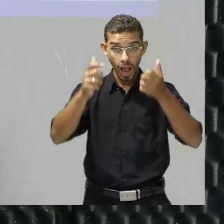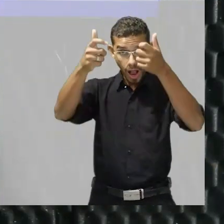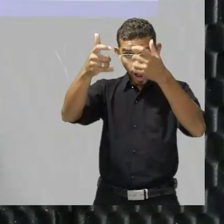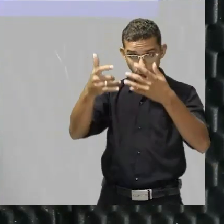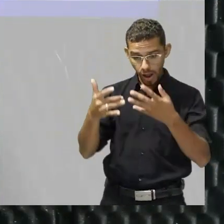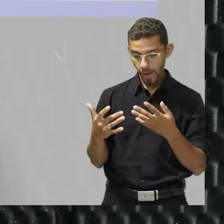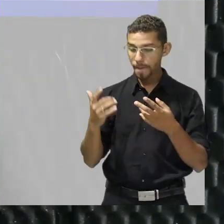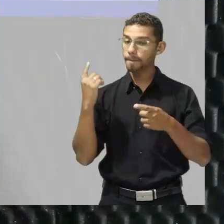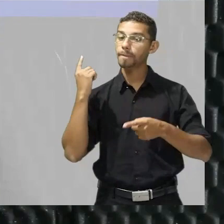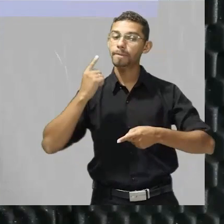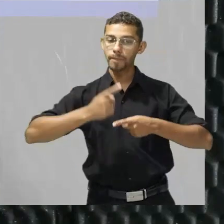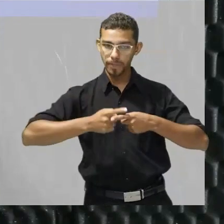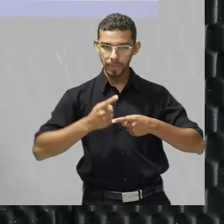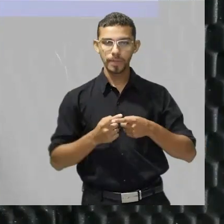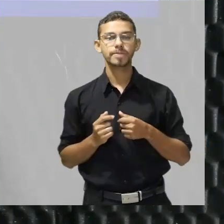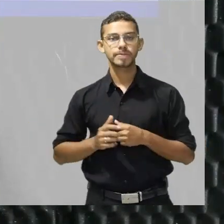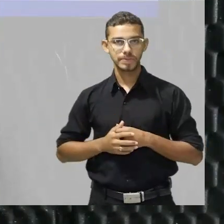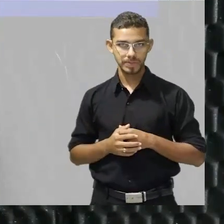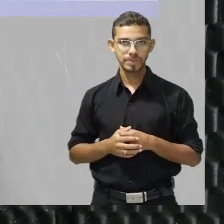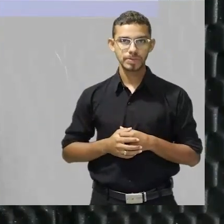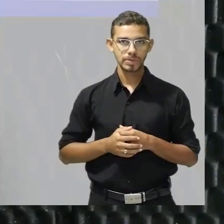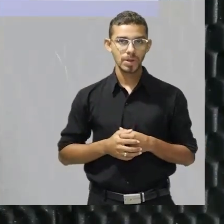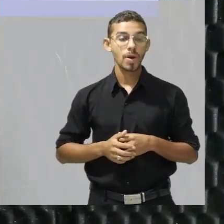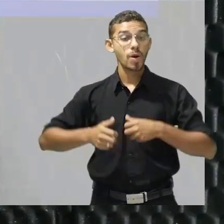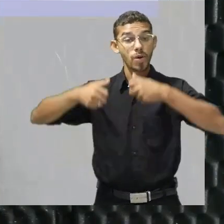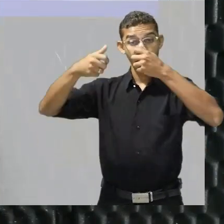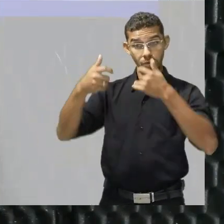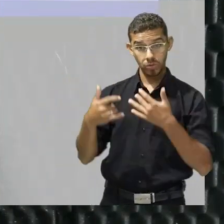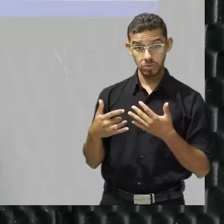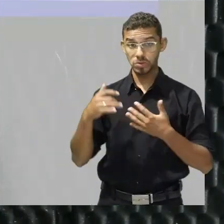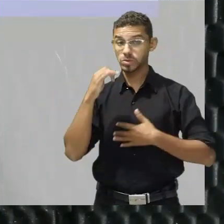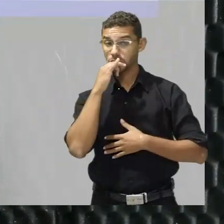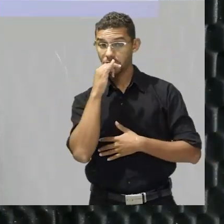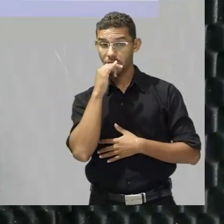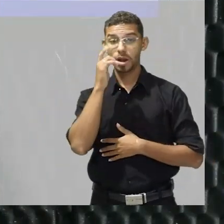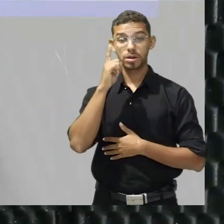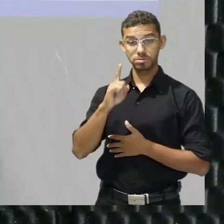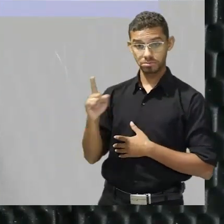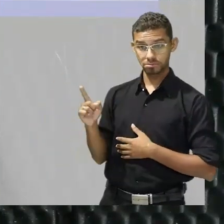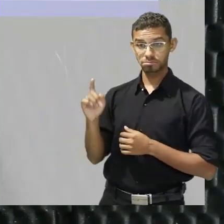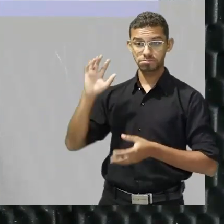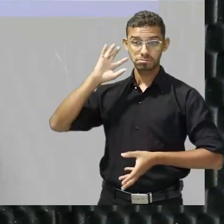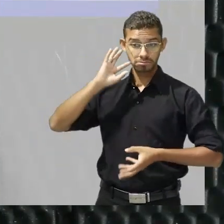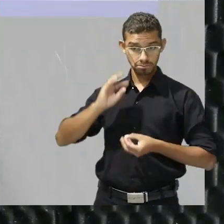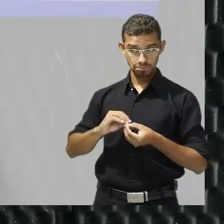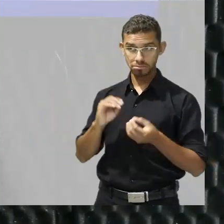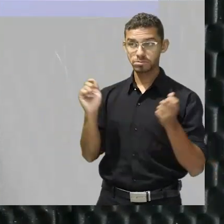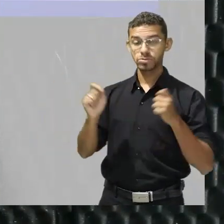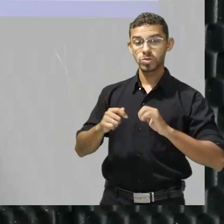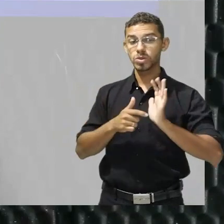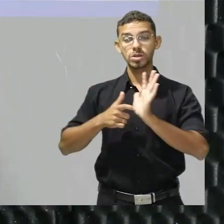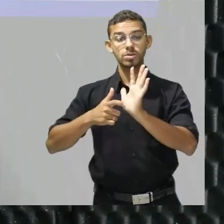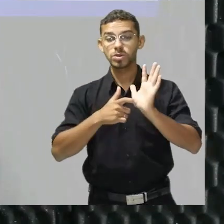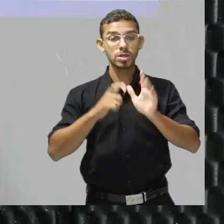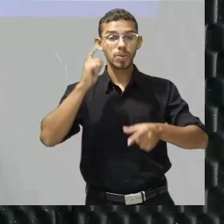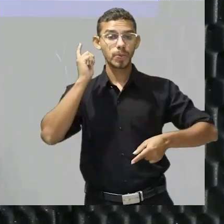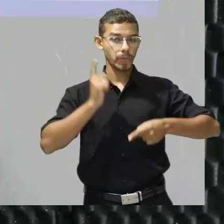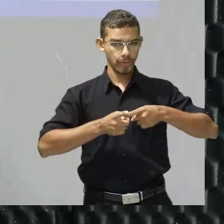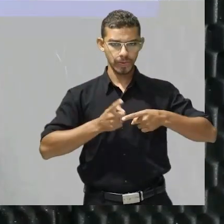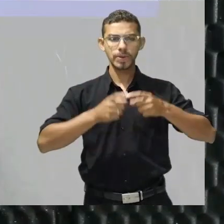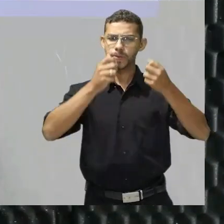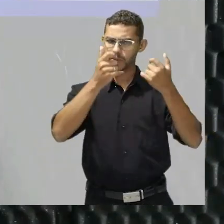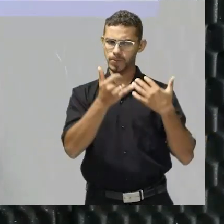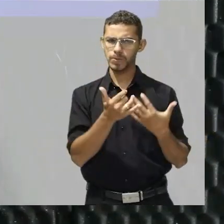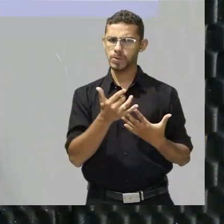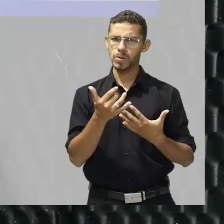explicar o porquê daquela afirmação né eu vou sustentar Aquela minha afirmação eu vou mostrar porque que ela é